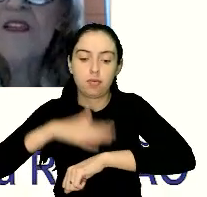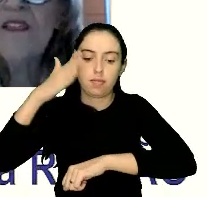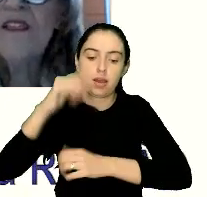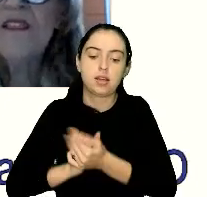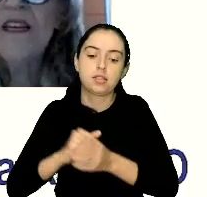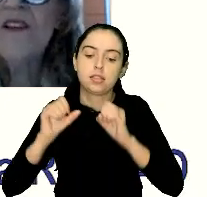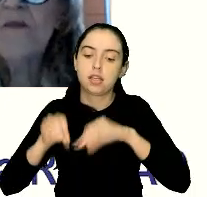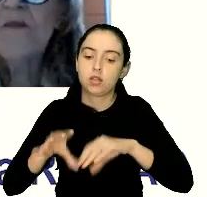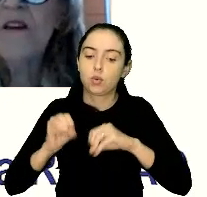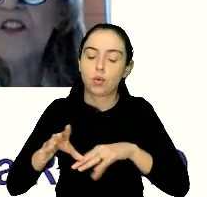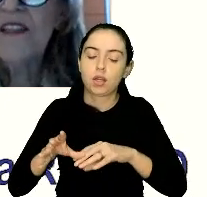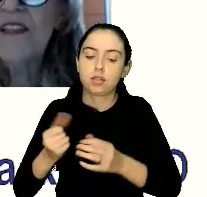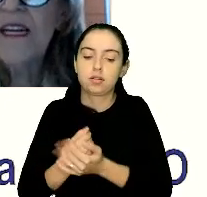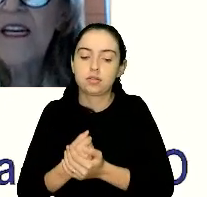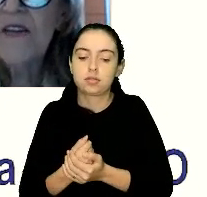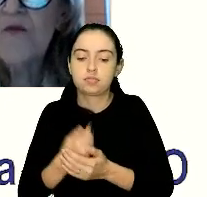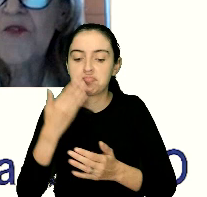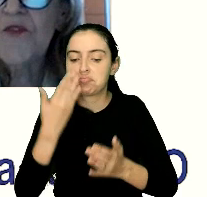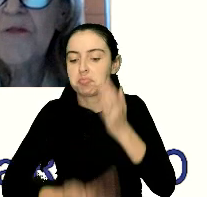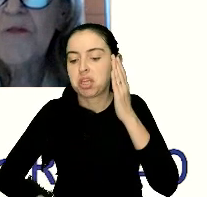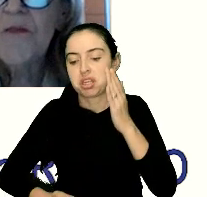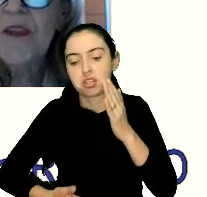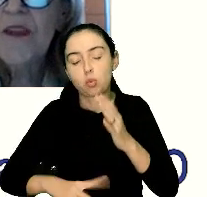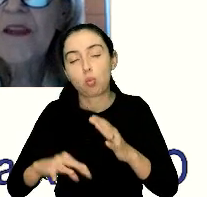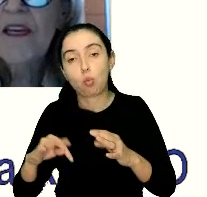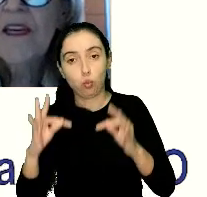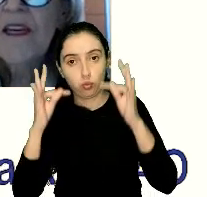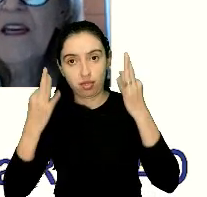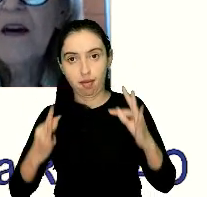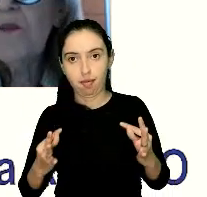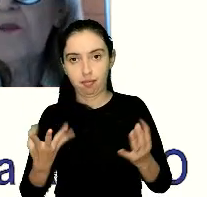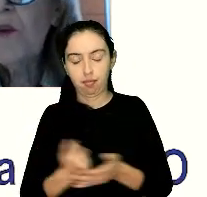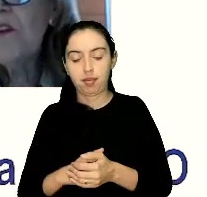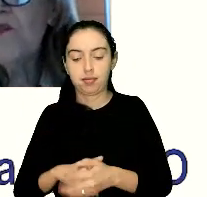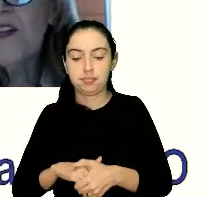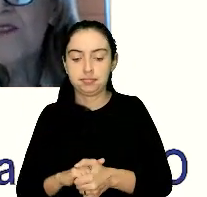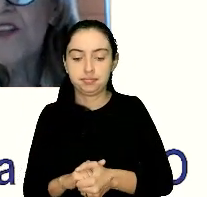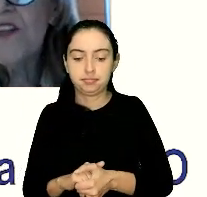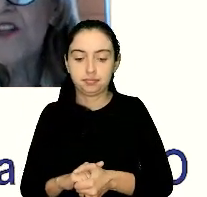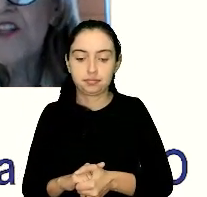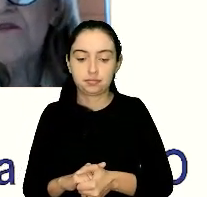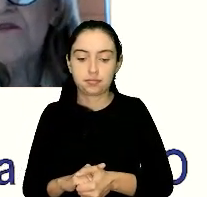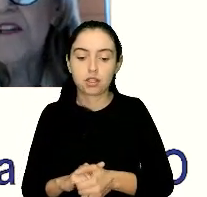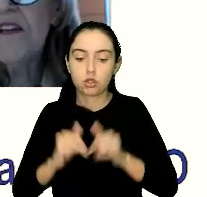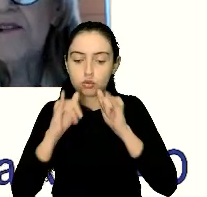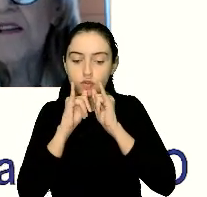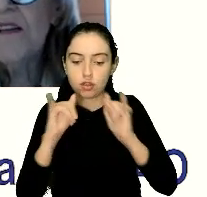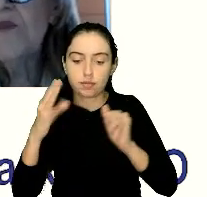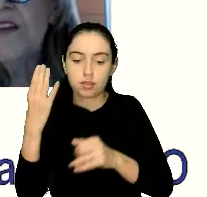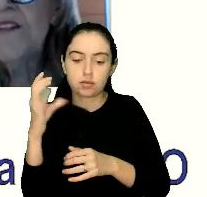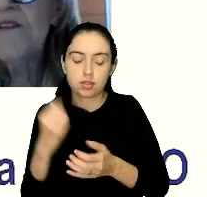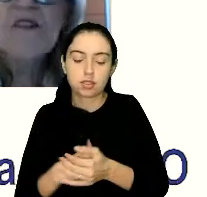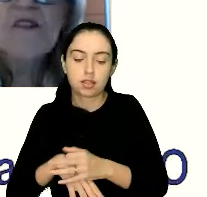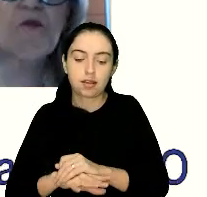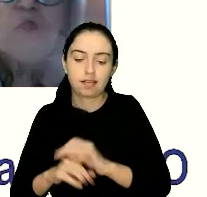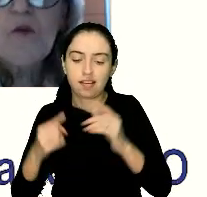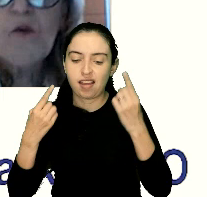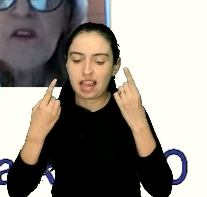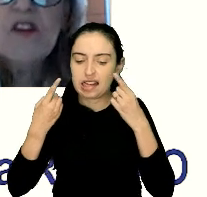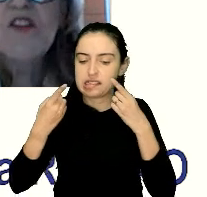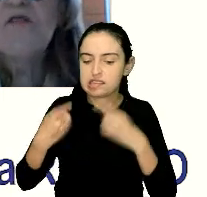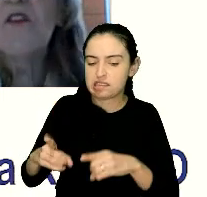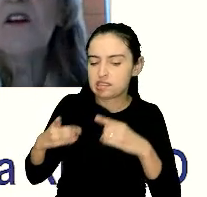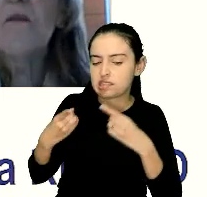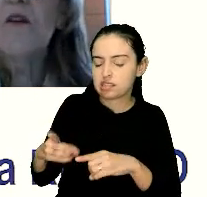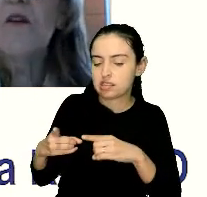educação, muitas vezes, desperdiça talentos, né? E a própria divulgação científica, muitas vezes, no